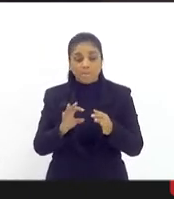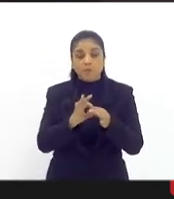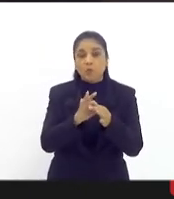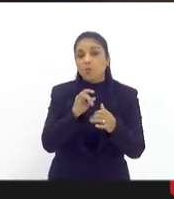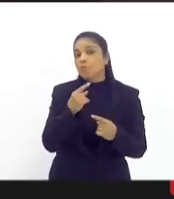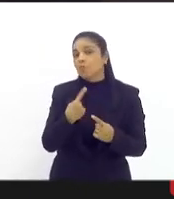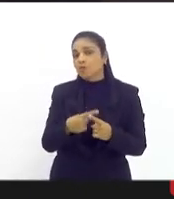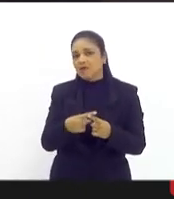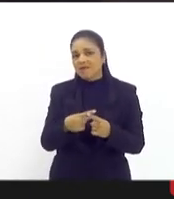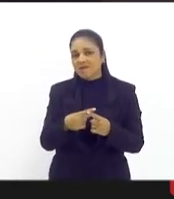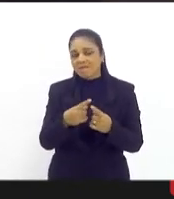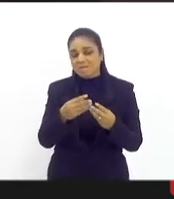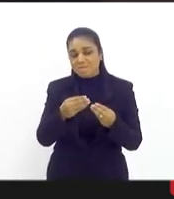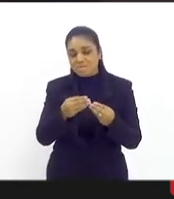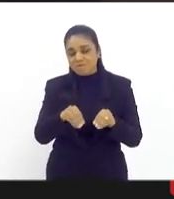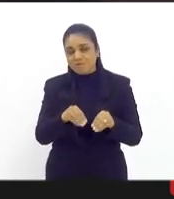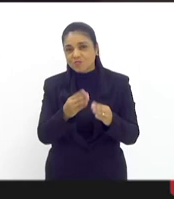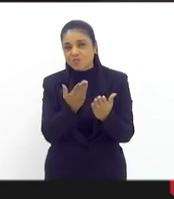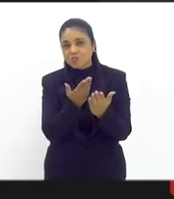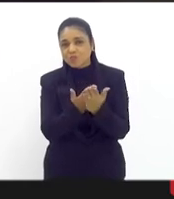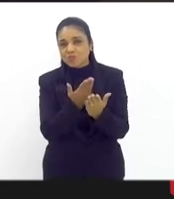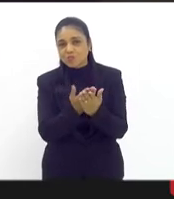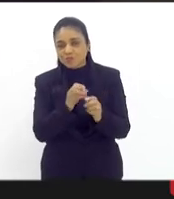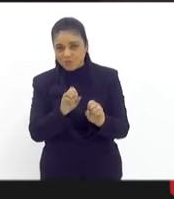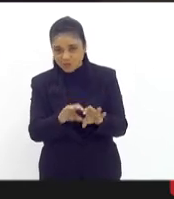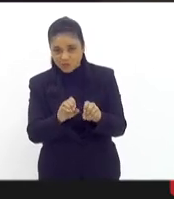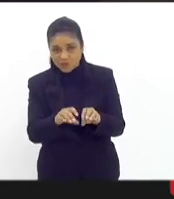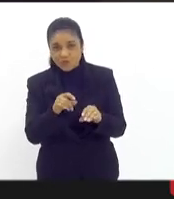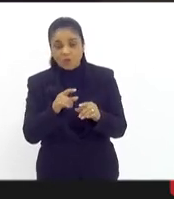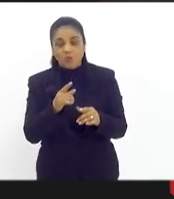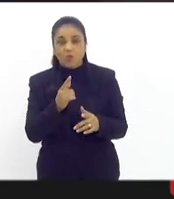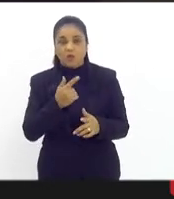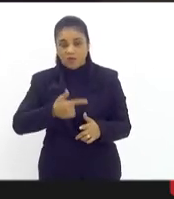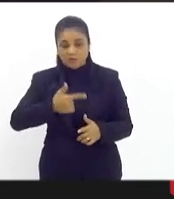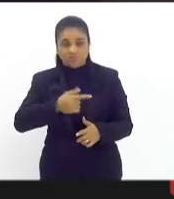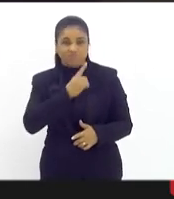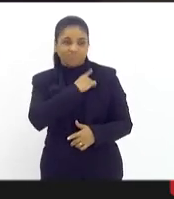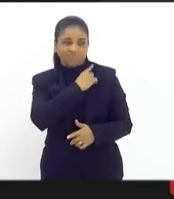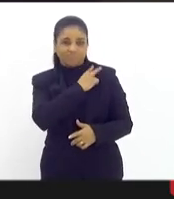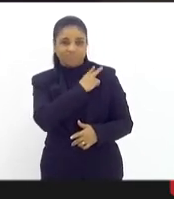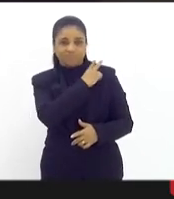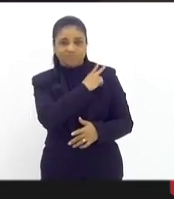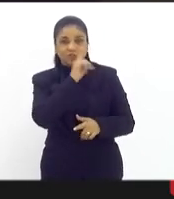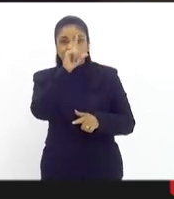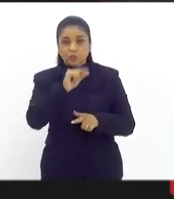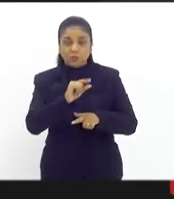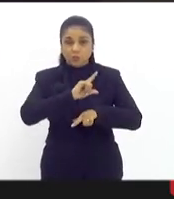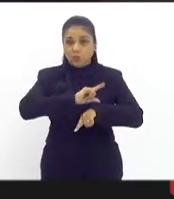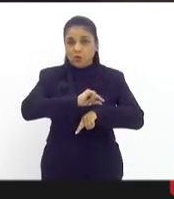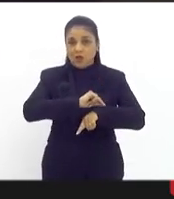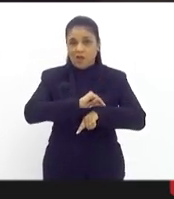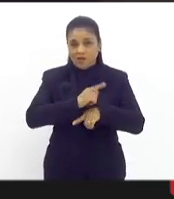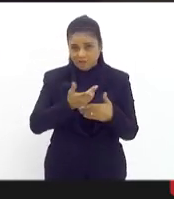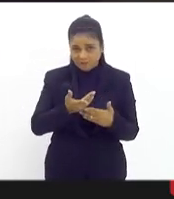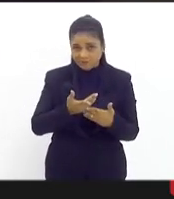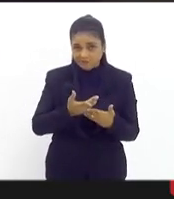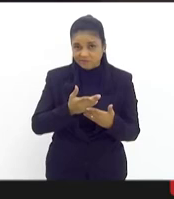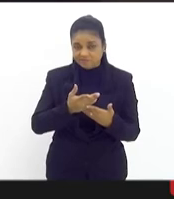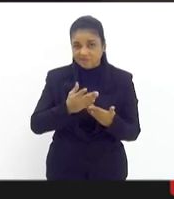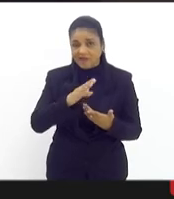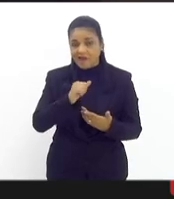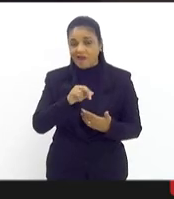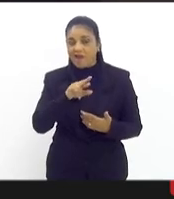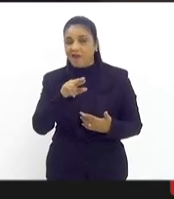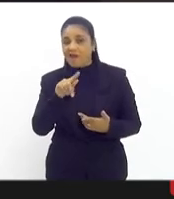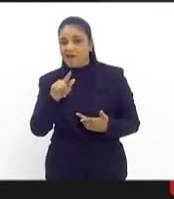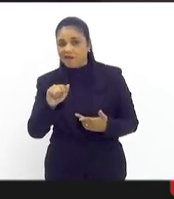precarização do ensino. Seja pelo novo ensino médio, que diminui a carga horária das disciplinas que trariam essa melhor compreensão para nós